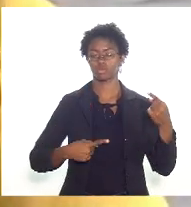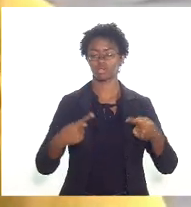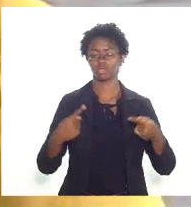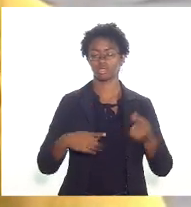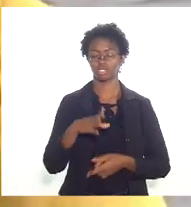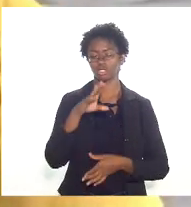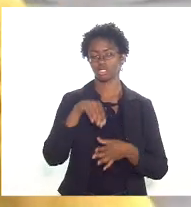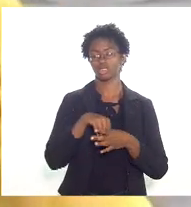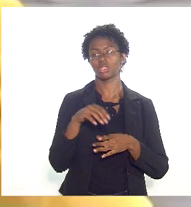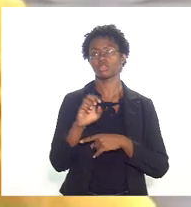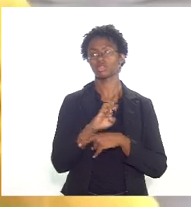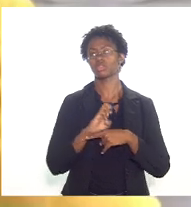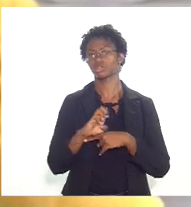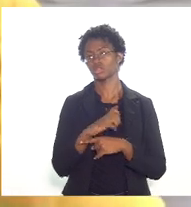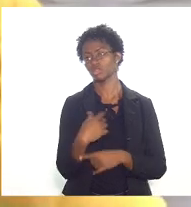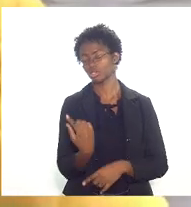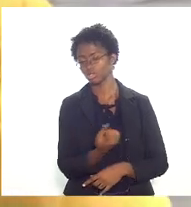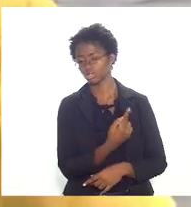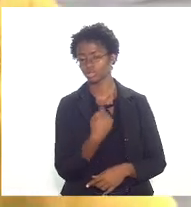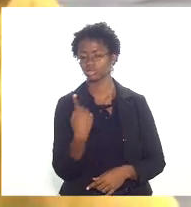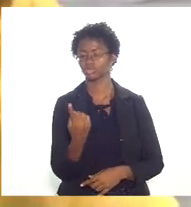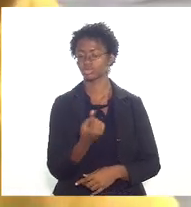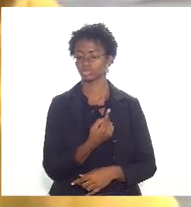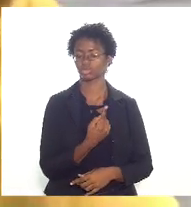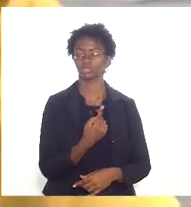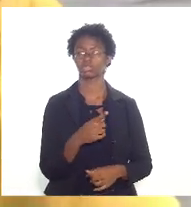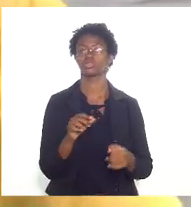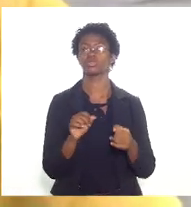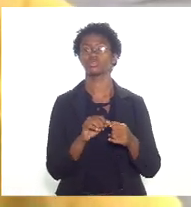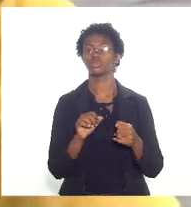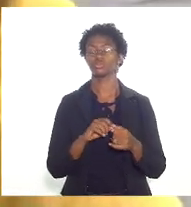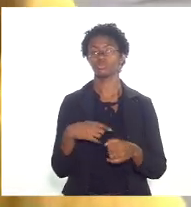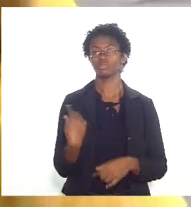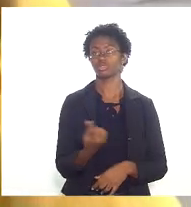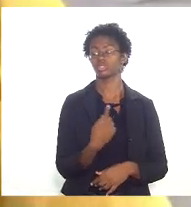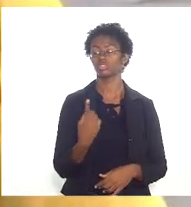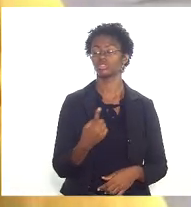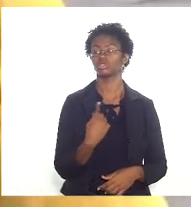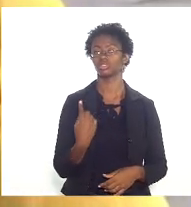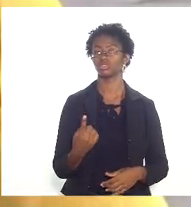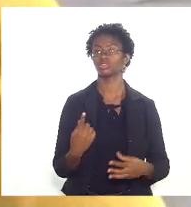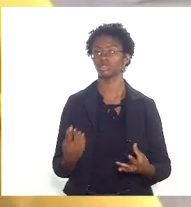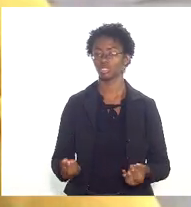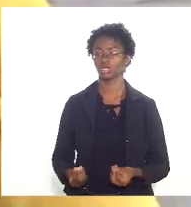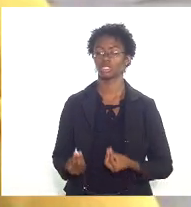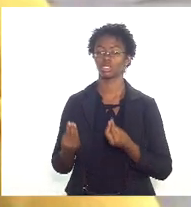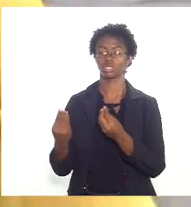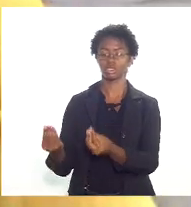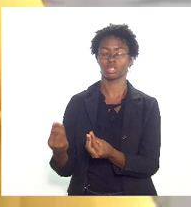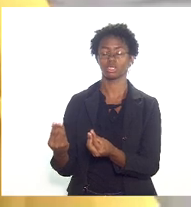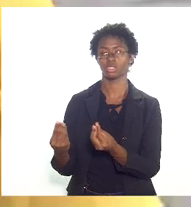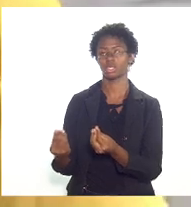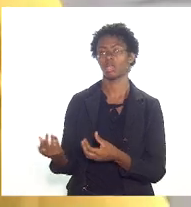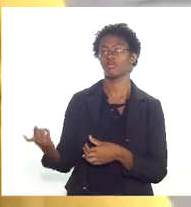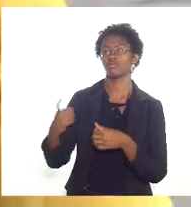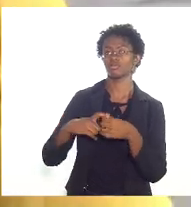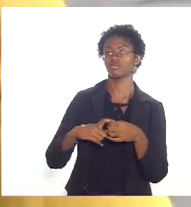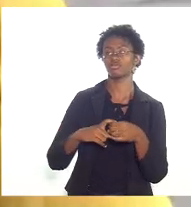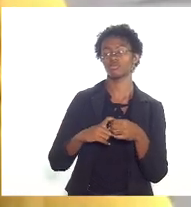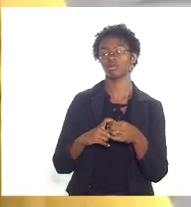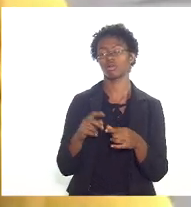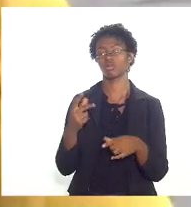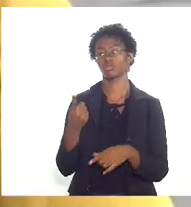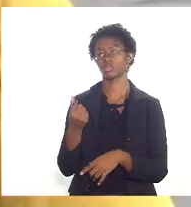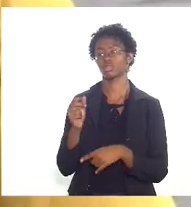dentro do nosso estado que os fez render ao regime de recuperação fiscal e